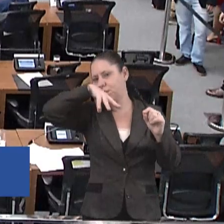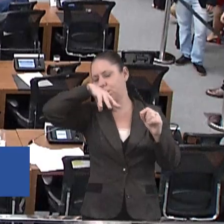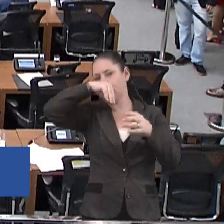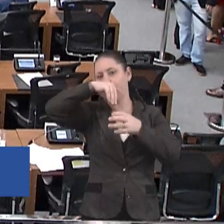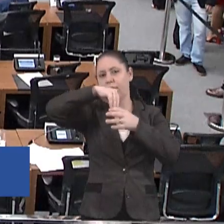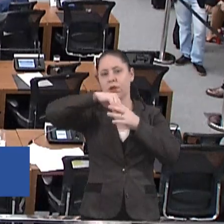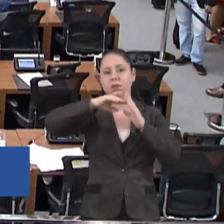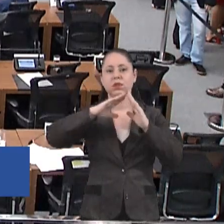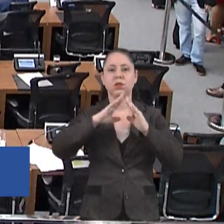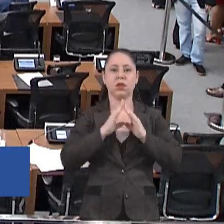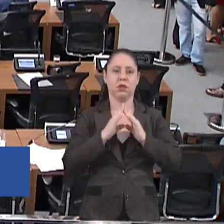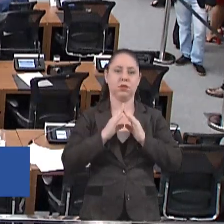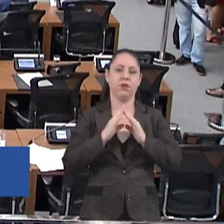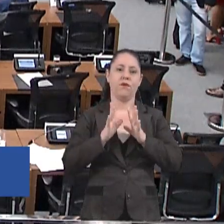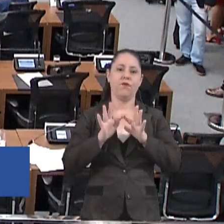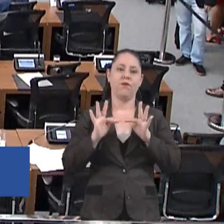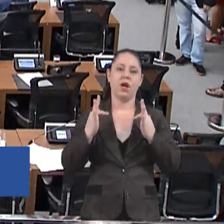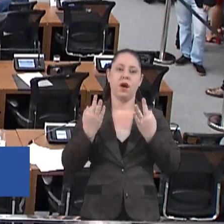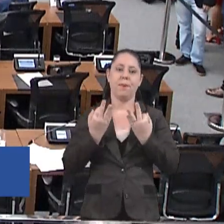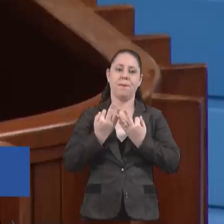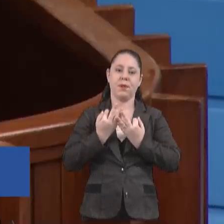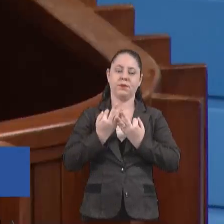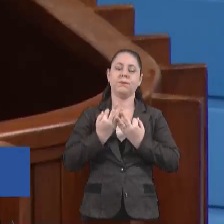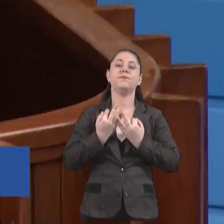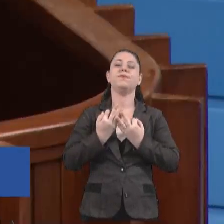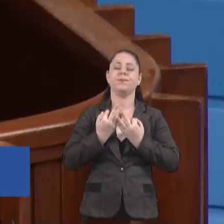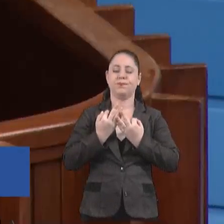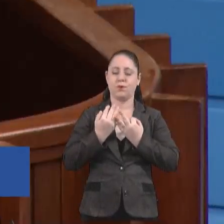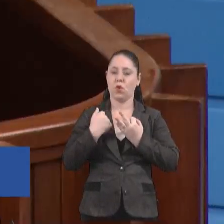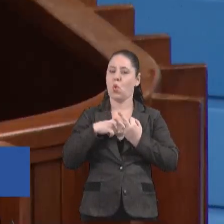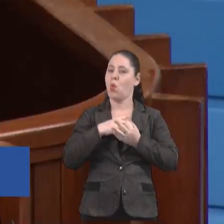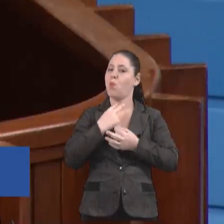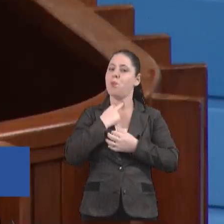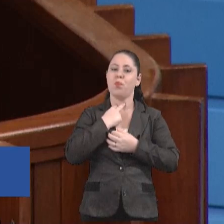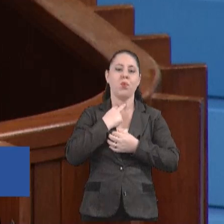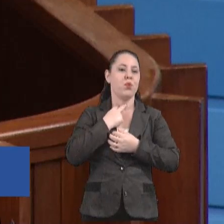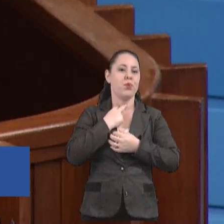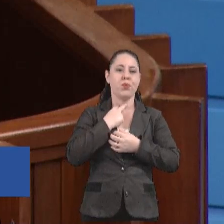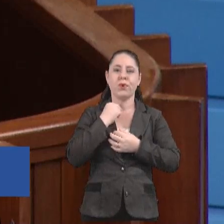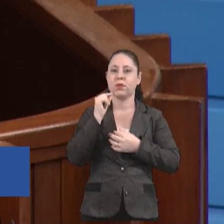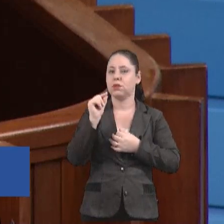mulheres acontece no interior das famílias e dentro de casa. Nós não podemos